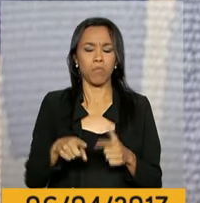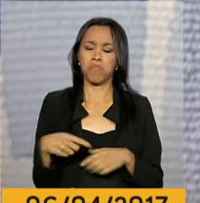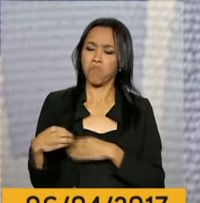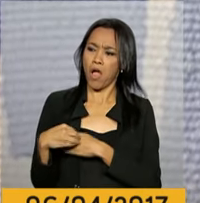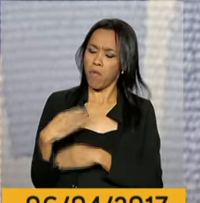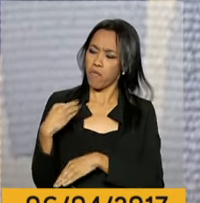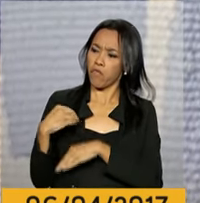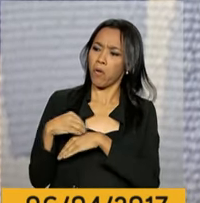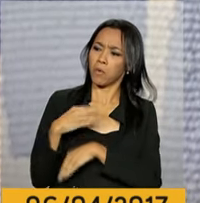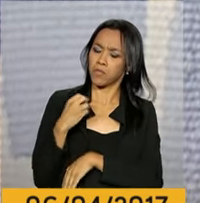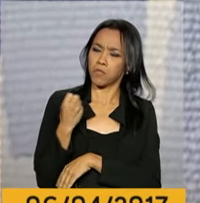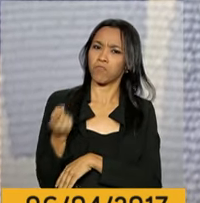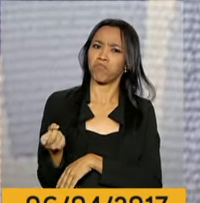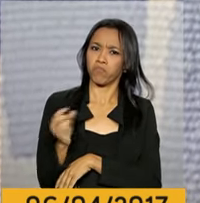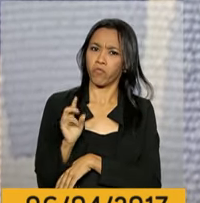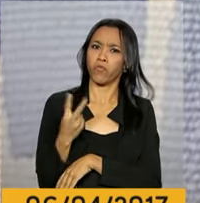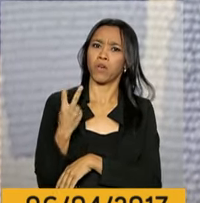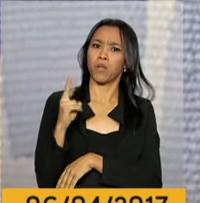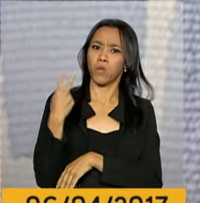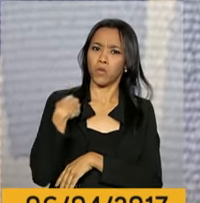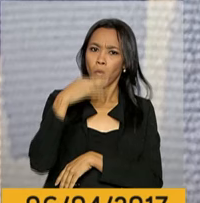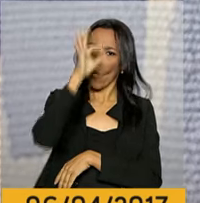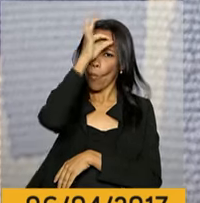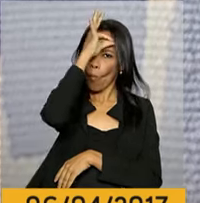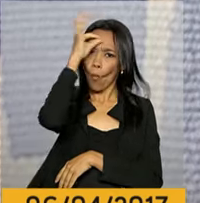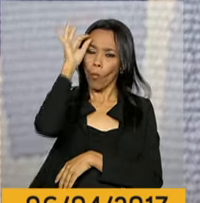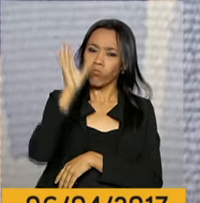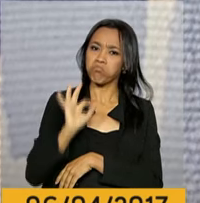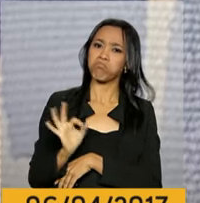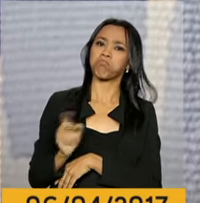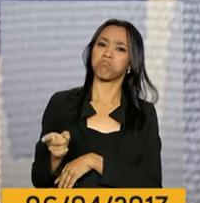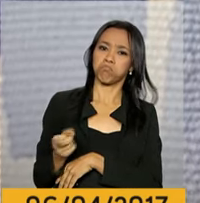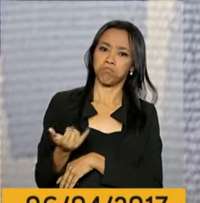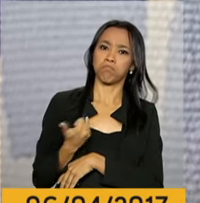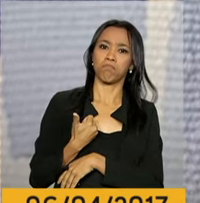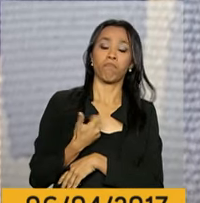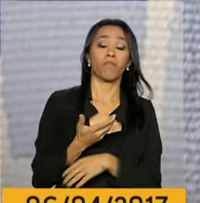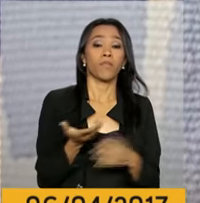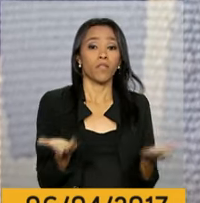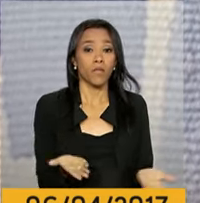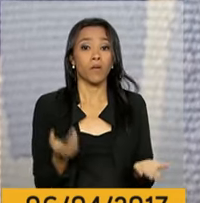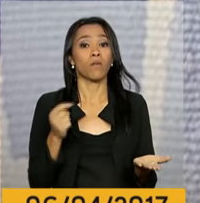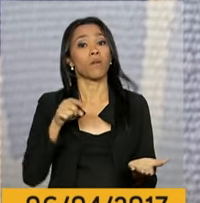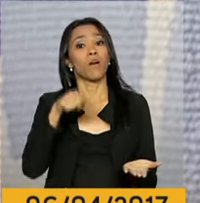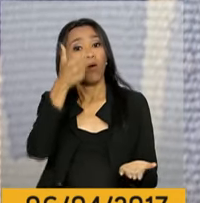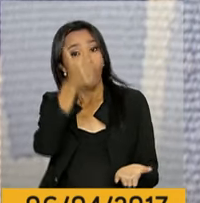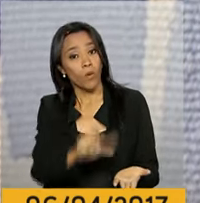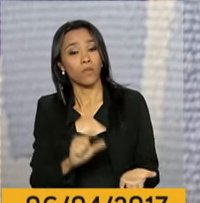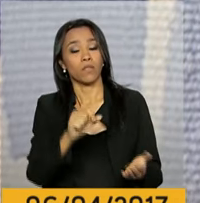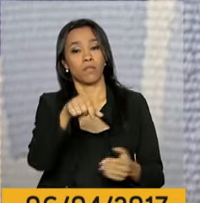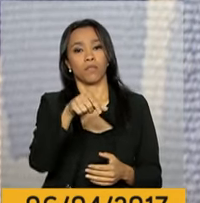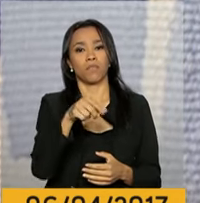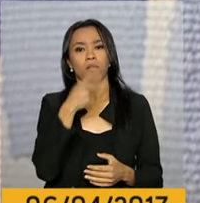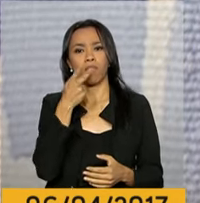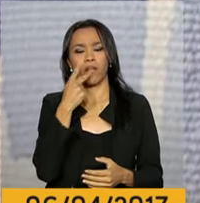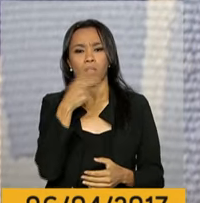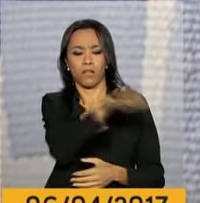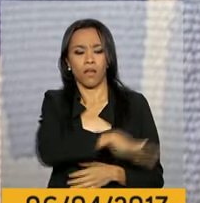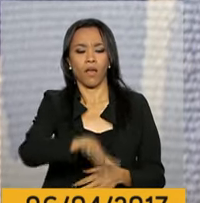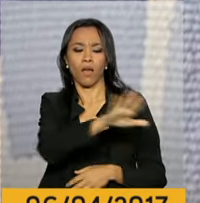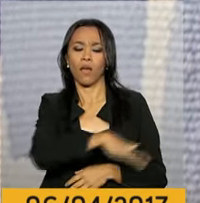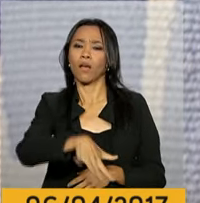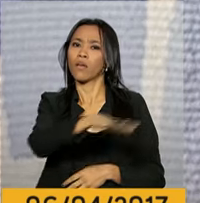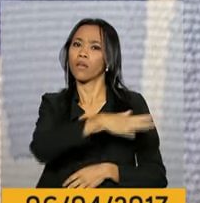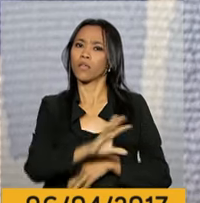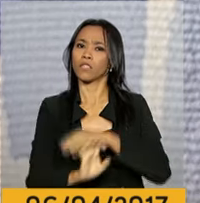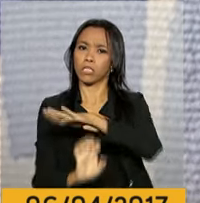nosso caso é valiosa. O projeto Gripen, por sua vez, para falar do setor empresarial, dá a medida do